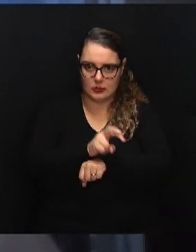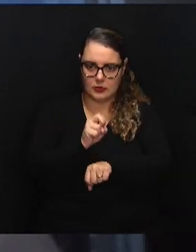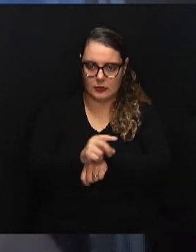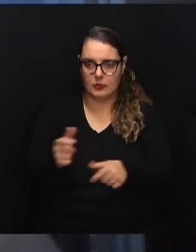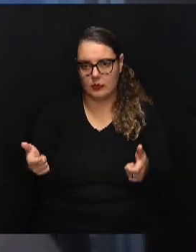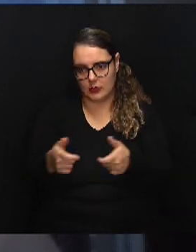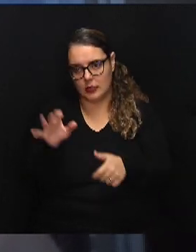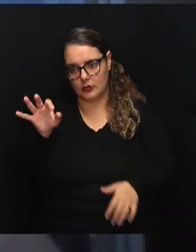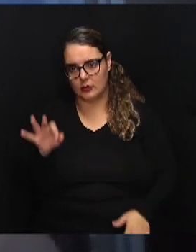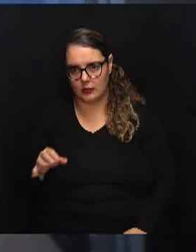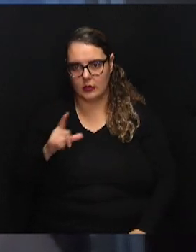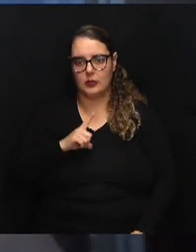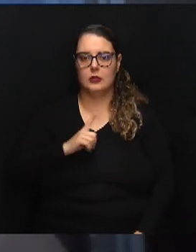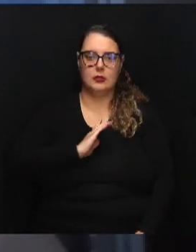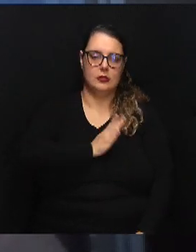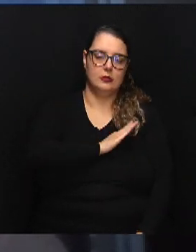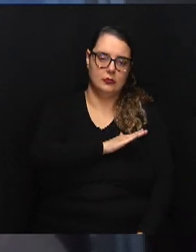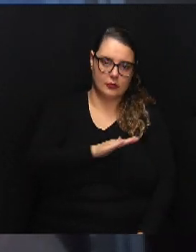chance de ter infarto, né?